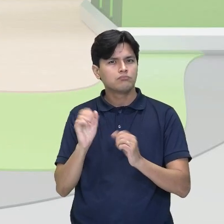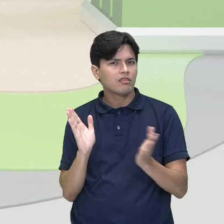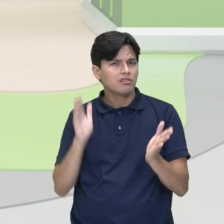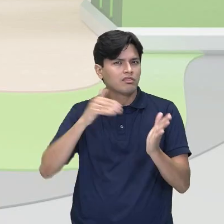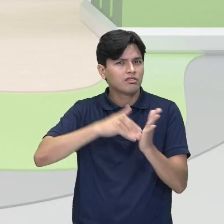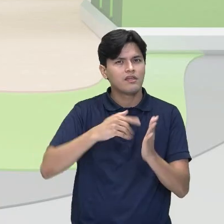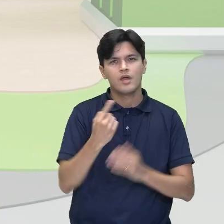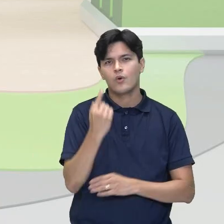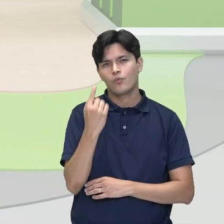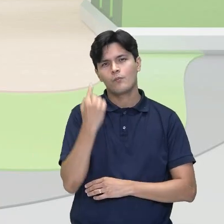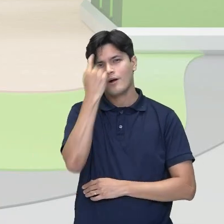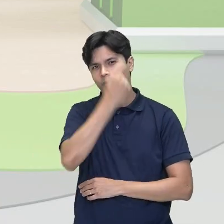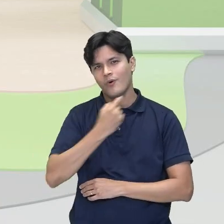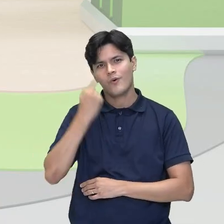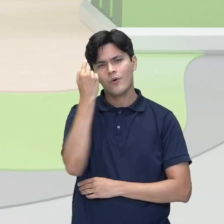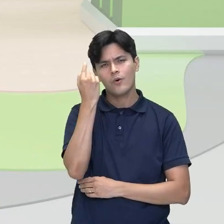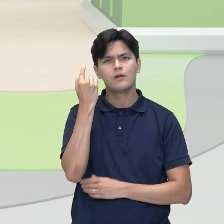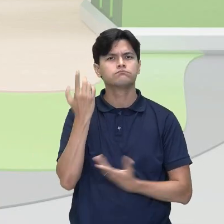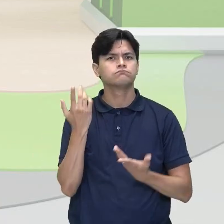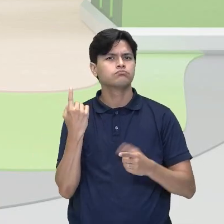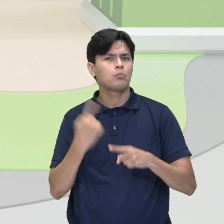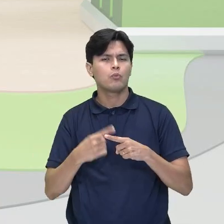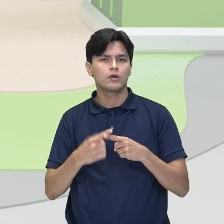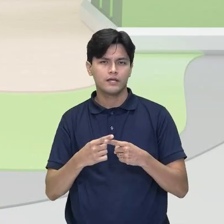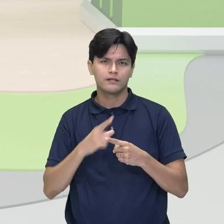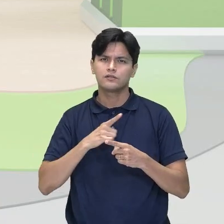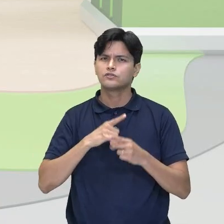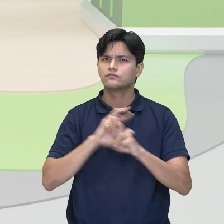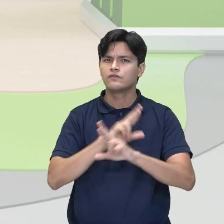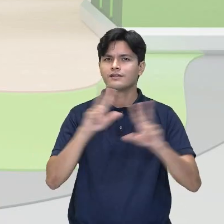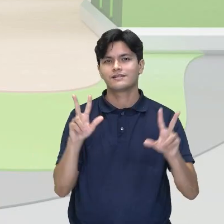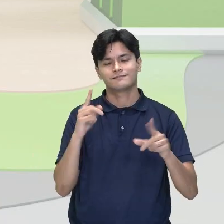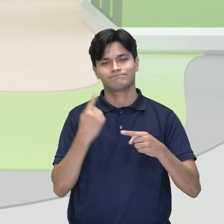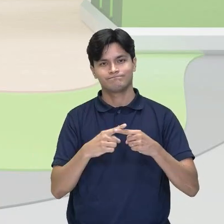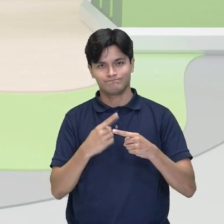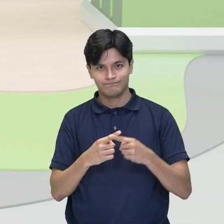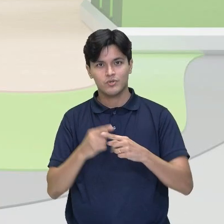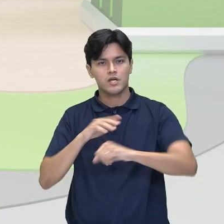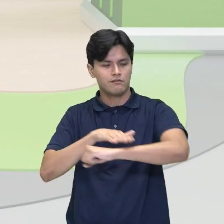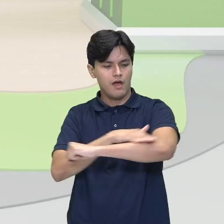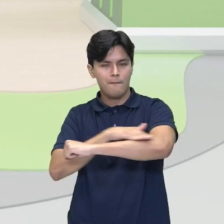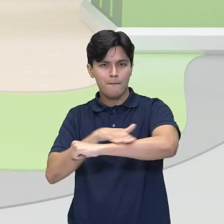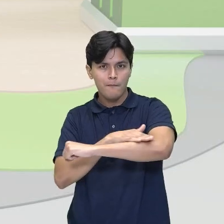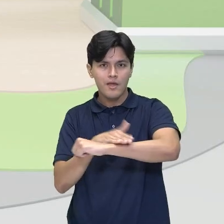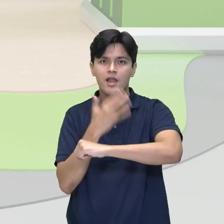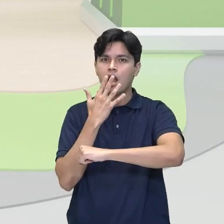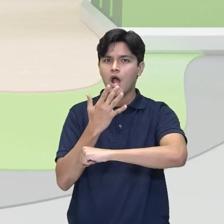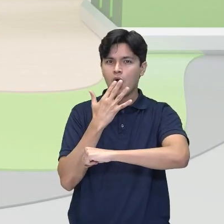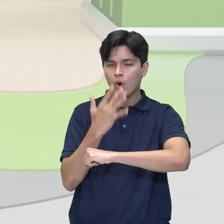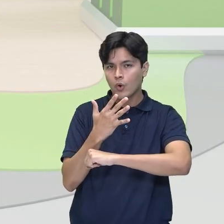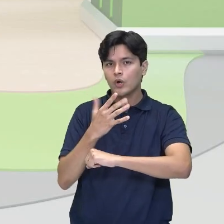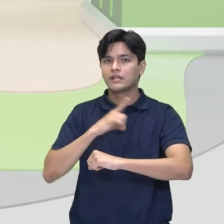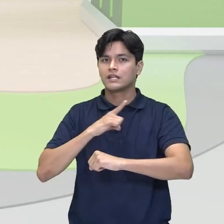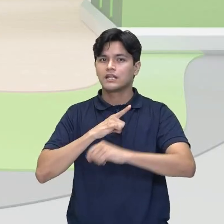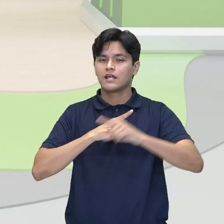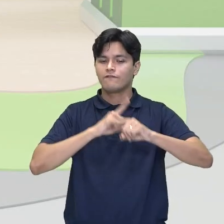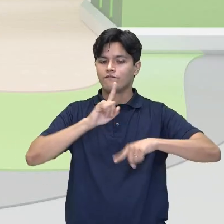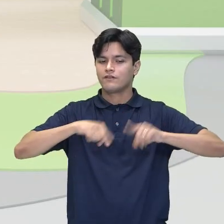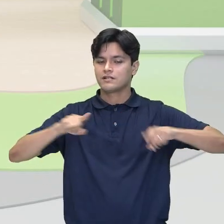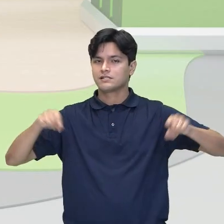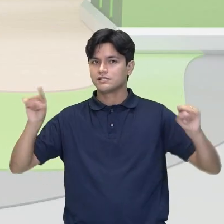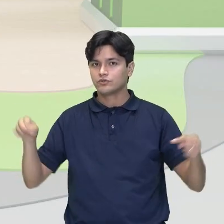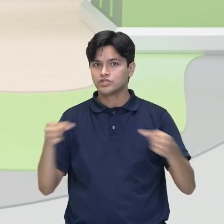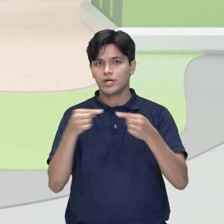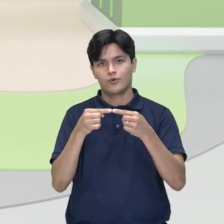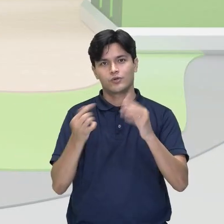essa diferença? Porque a pigmentação da nossa pele, ela vai variar conforme a produção